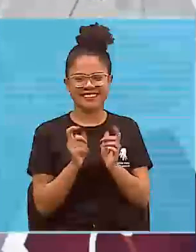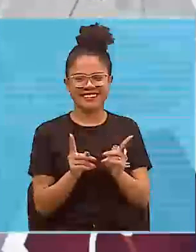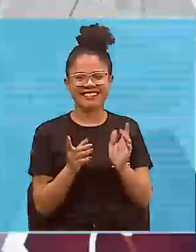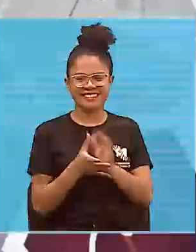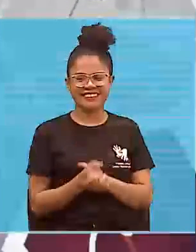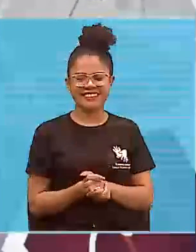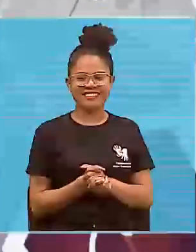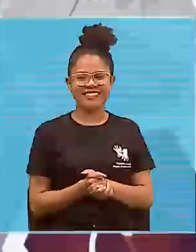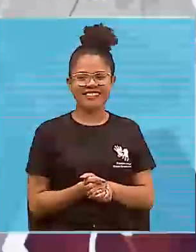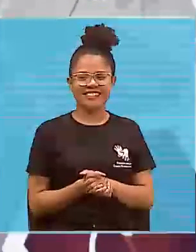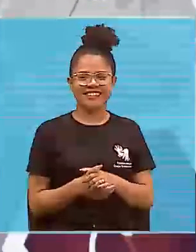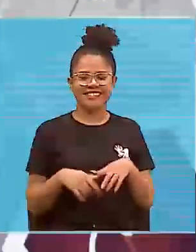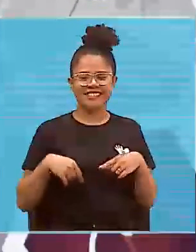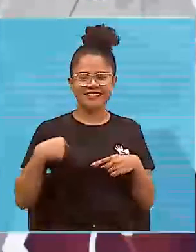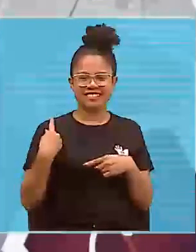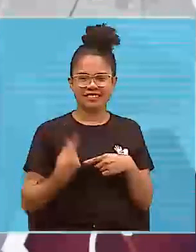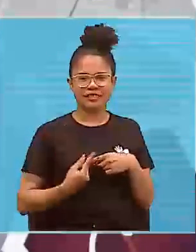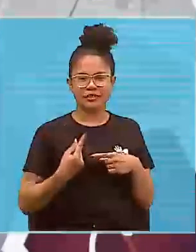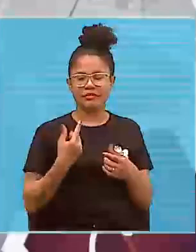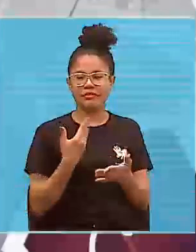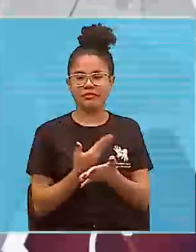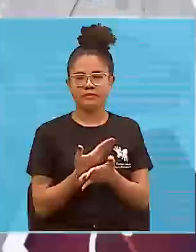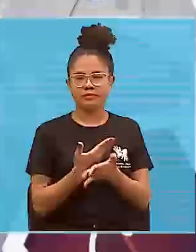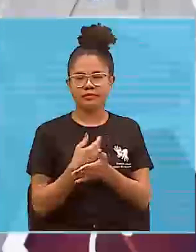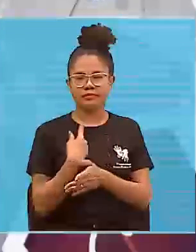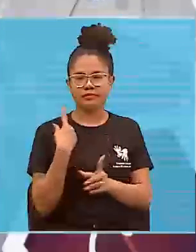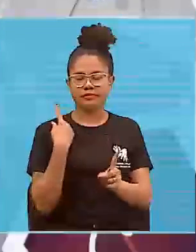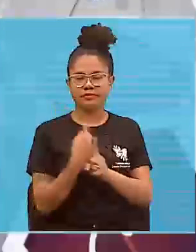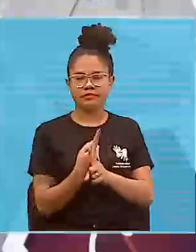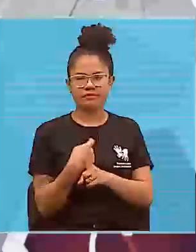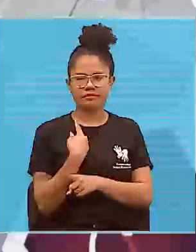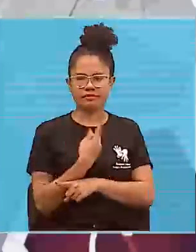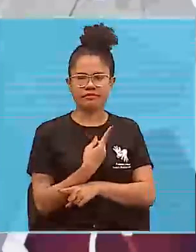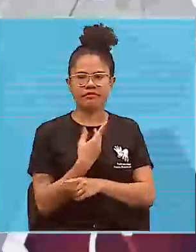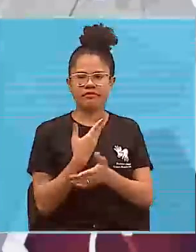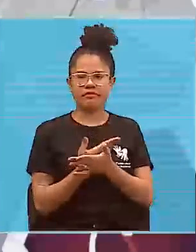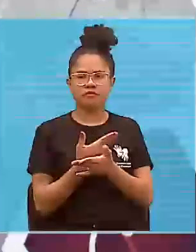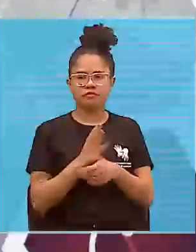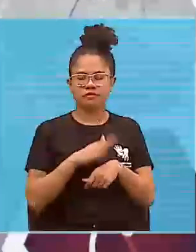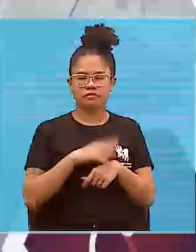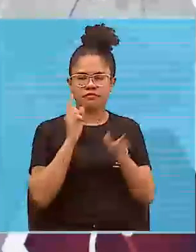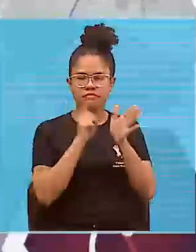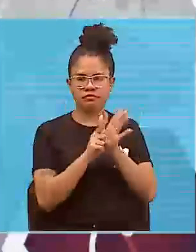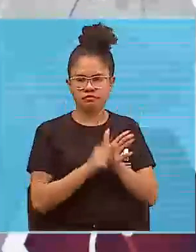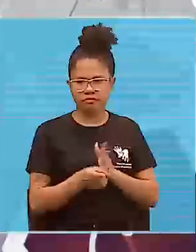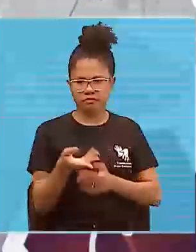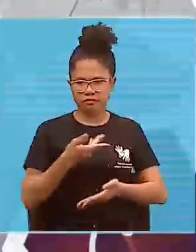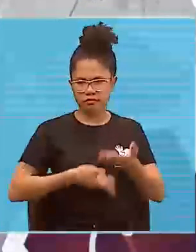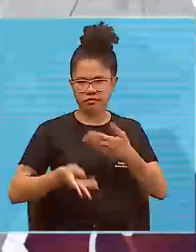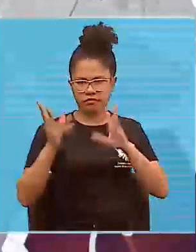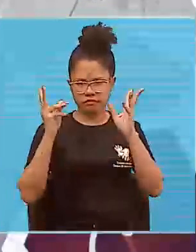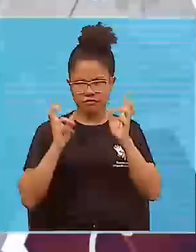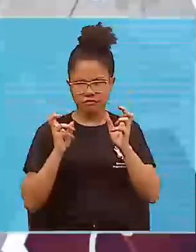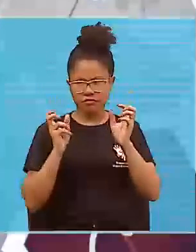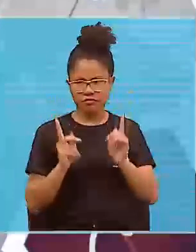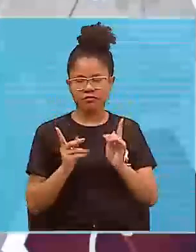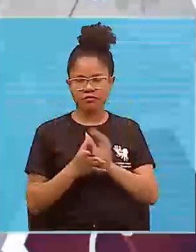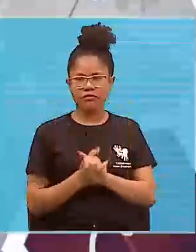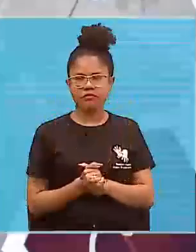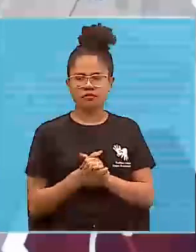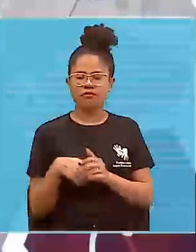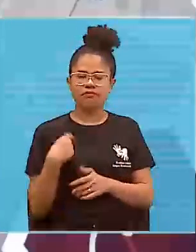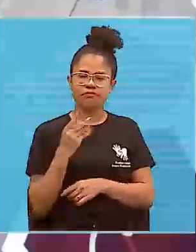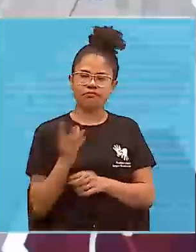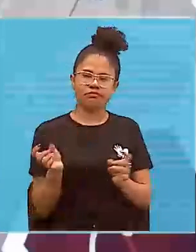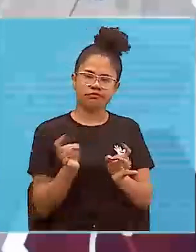na próxima aula no próximo encontro a gente trabalha ainda mais questões sobre esse tema perfeito e a gente vai